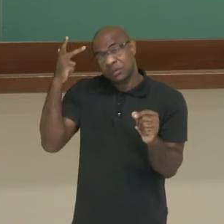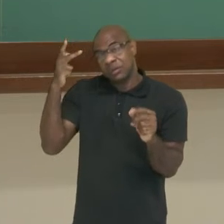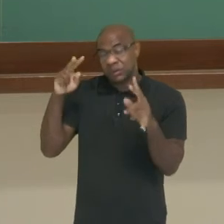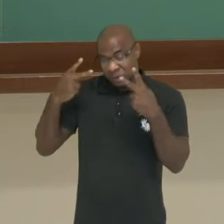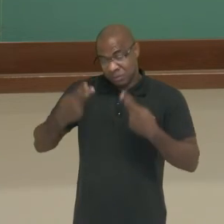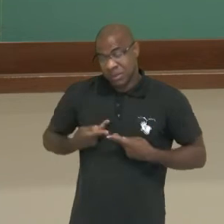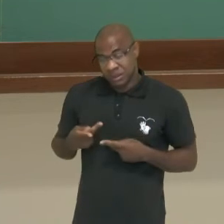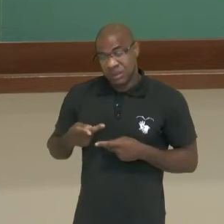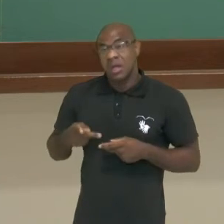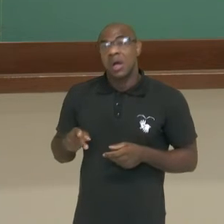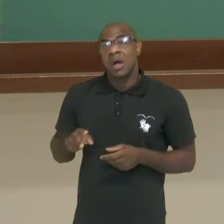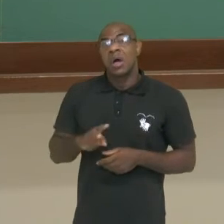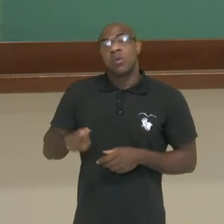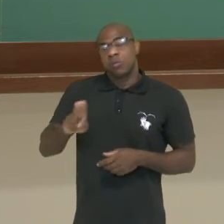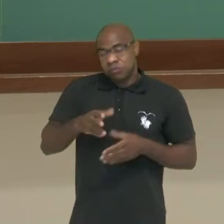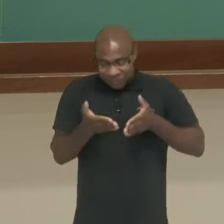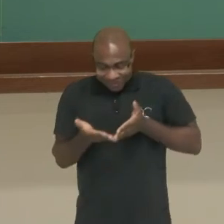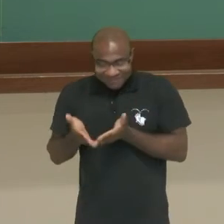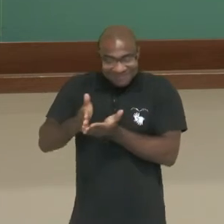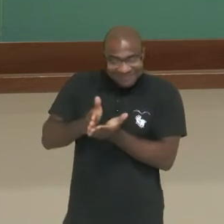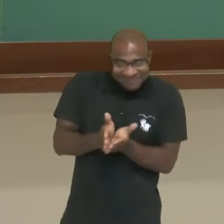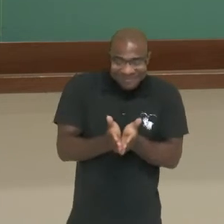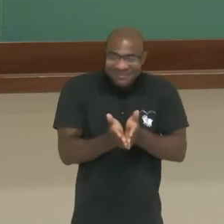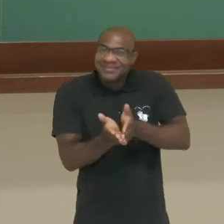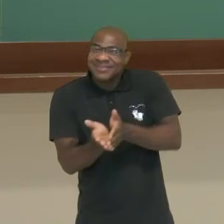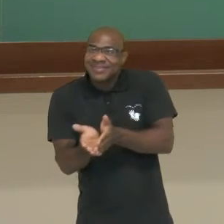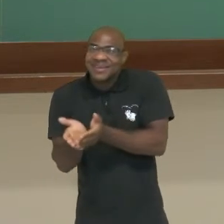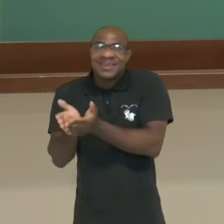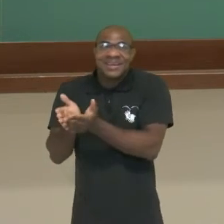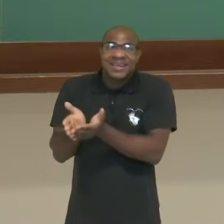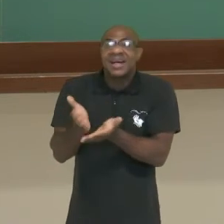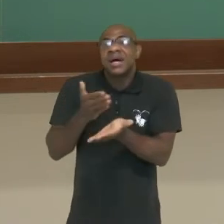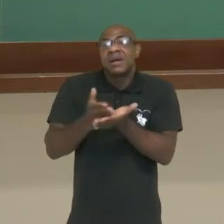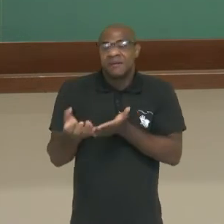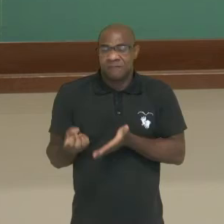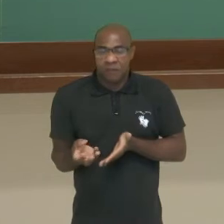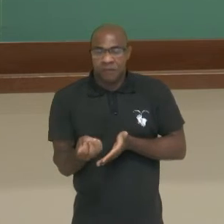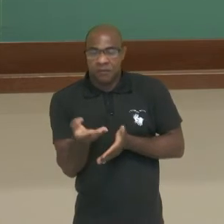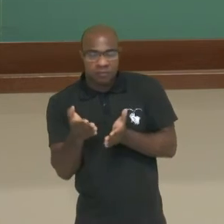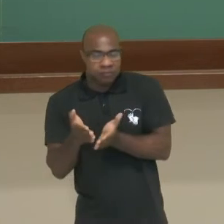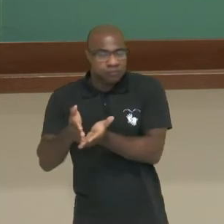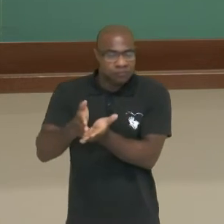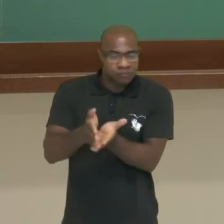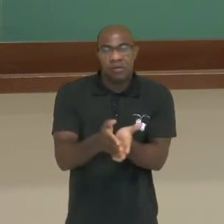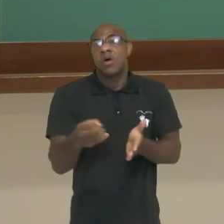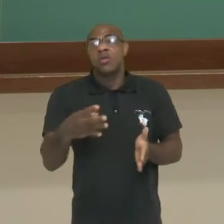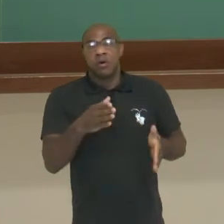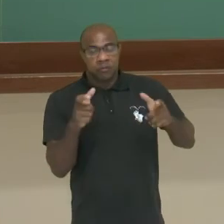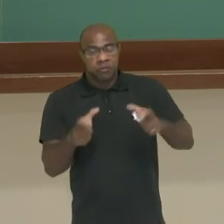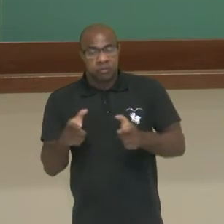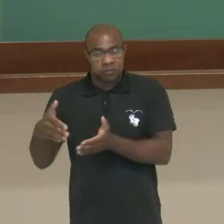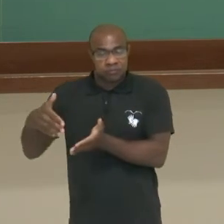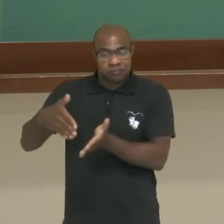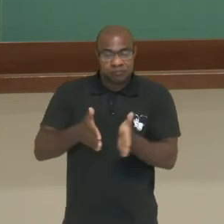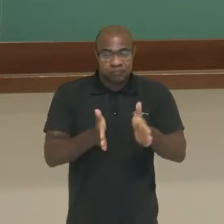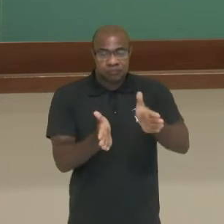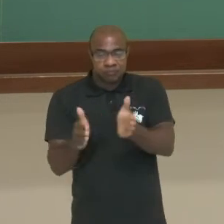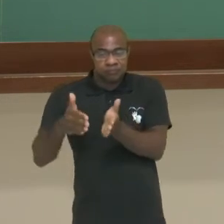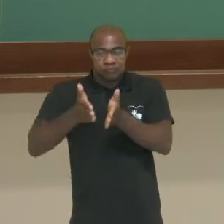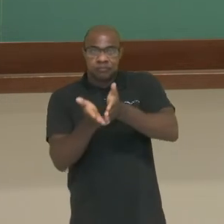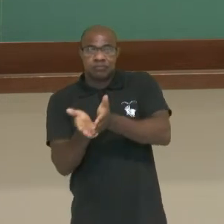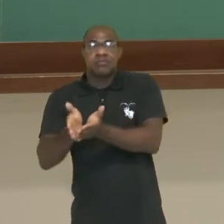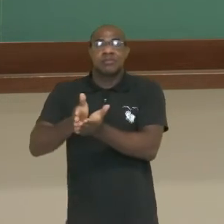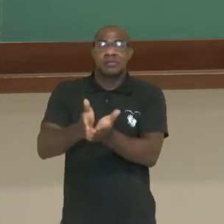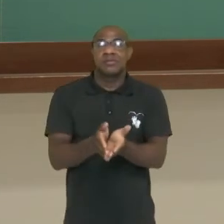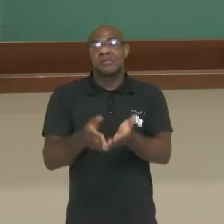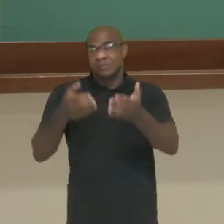ártica. Nessa região então nós podemos perceber que começa a surgir novas rotas marítimas e é isso que nós vamos tratar a partir de